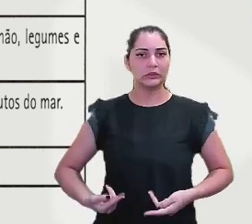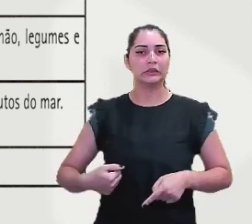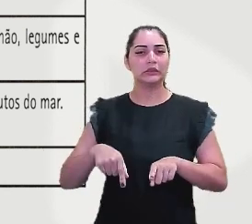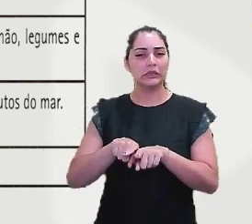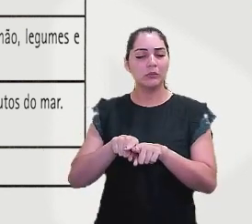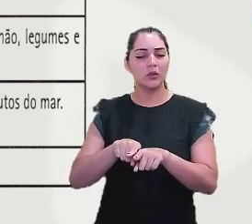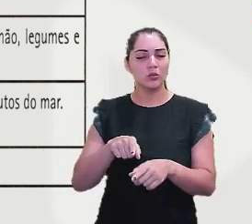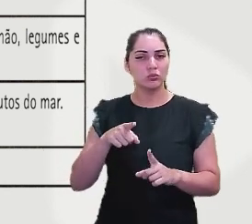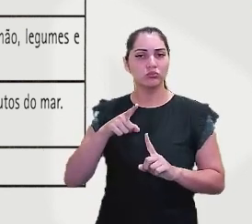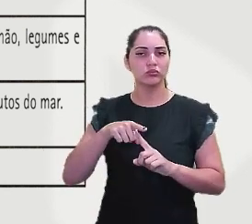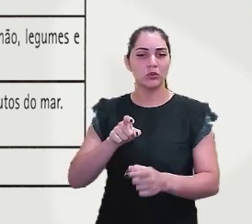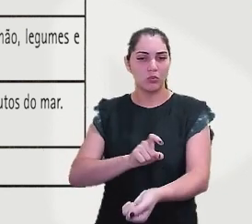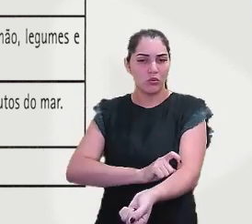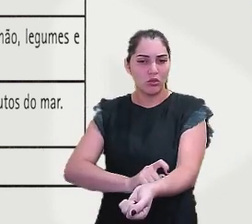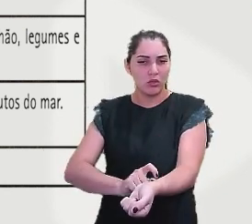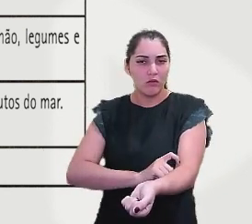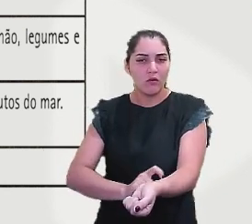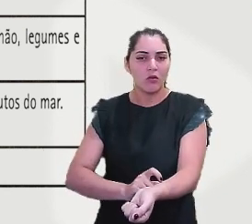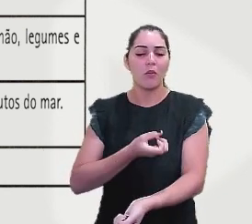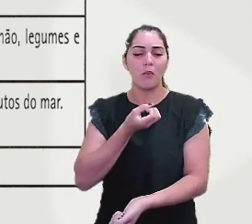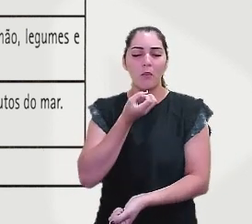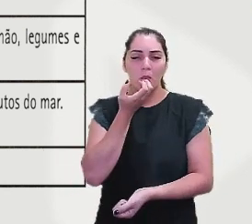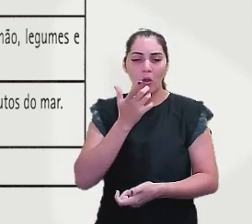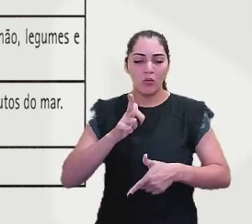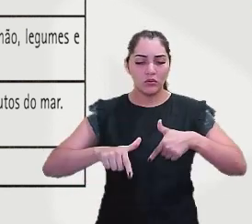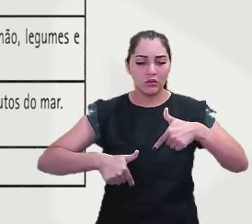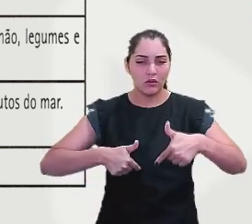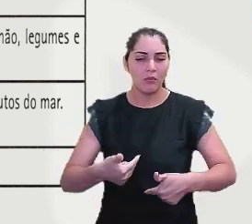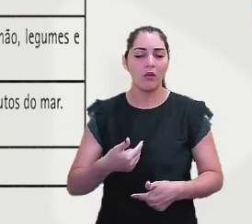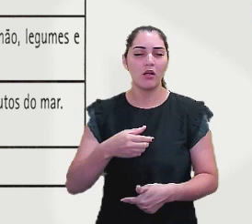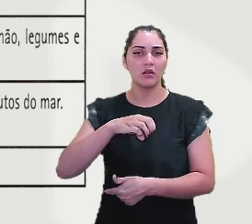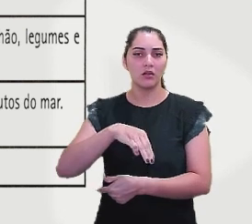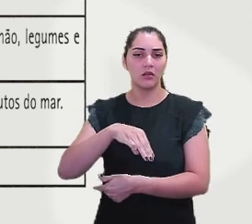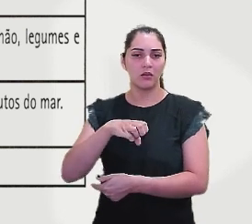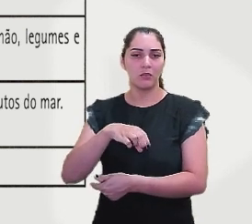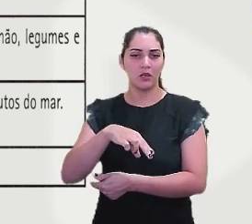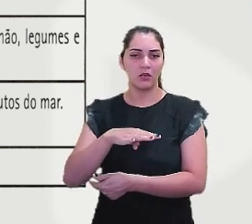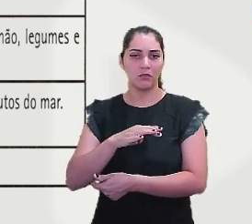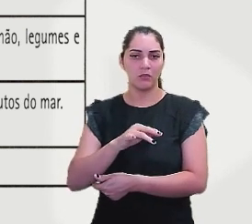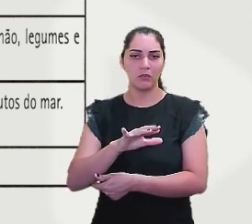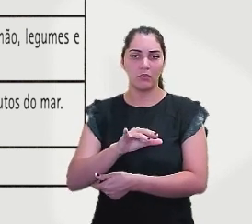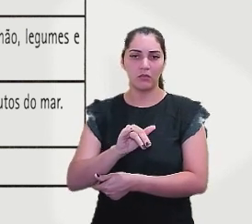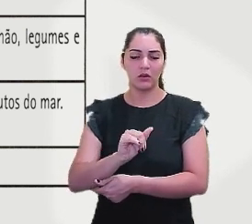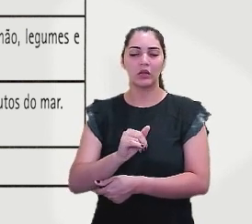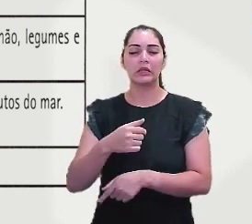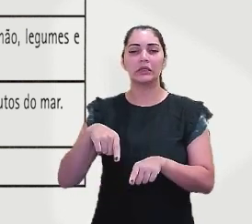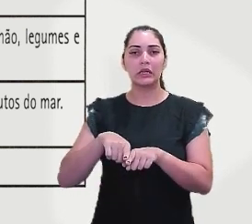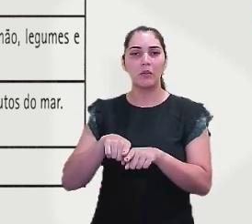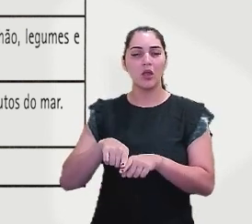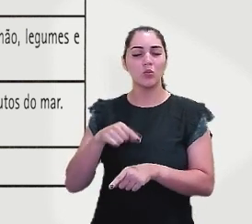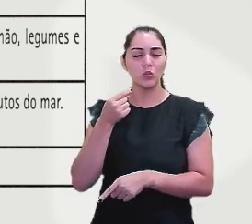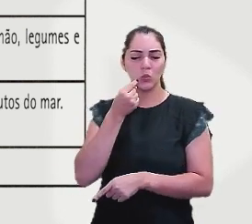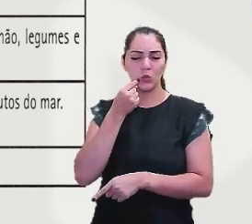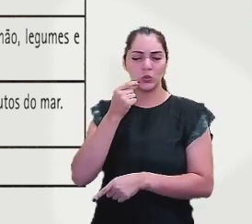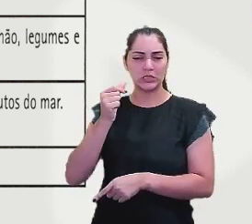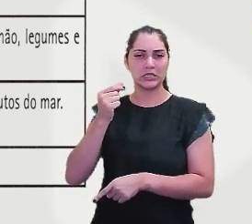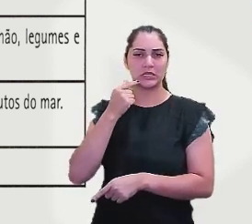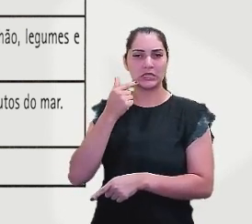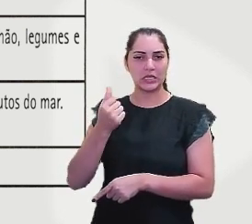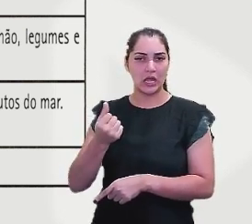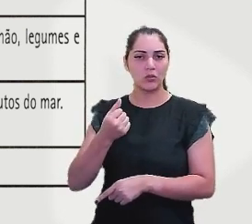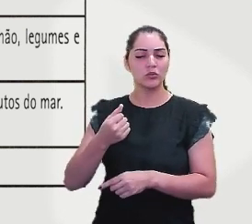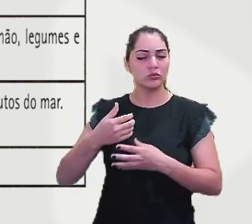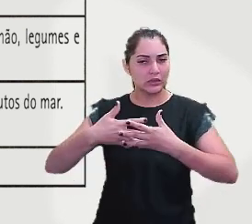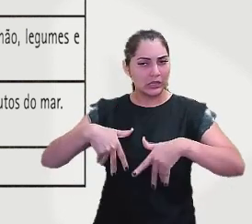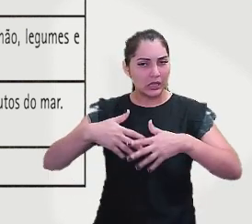nervoso e o bom funcionamento da membrana celular. Guarda essas informações. Sal de cozinha e sal natural dos alimentos. Os alimentos,